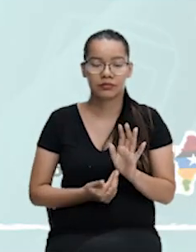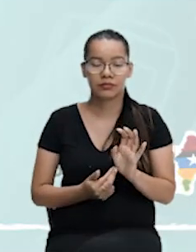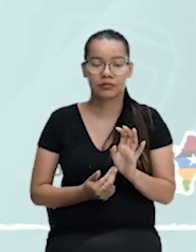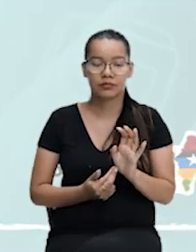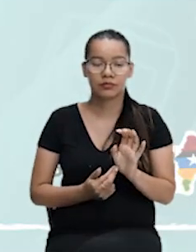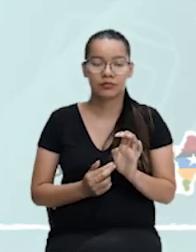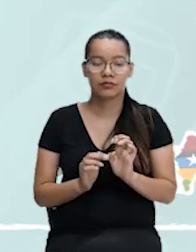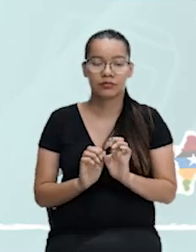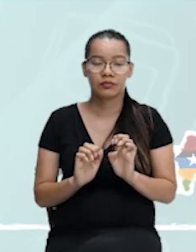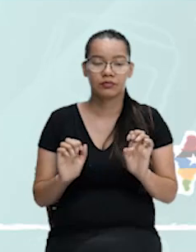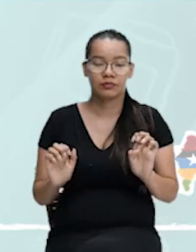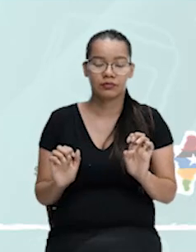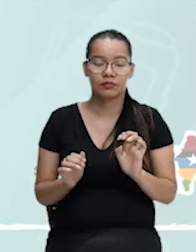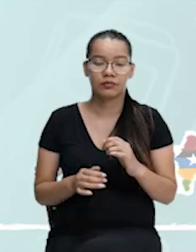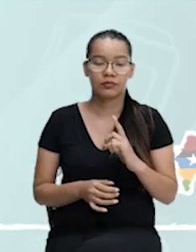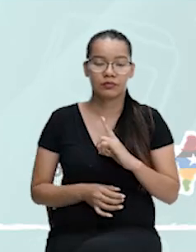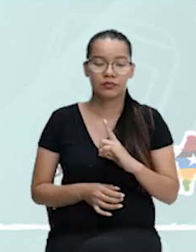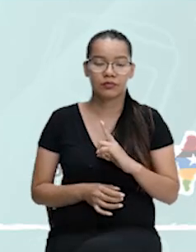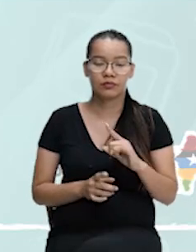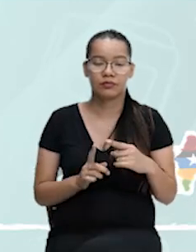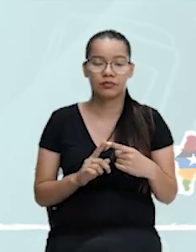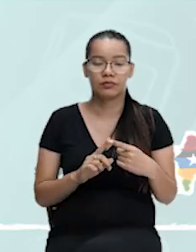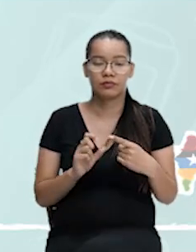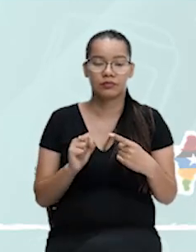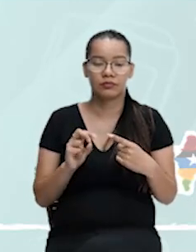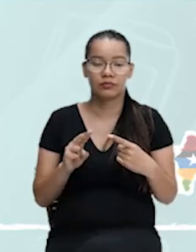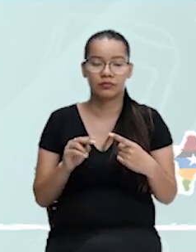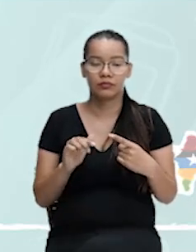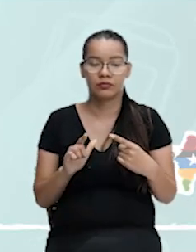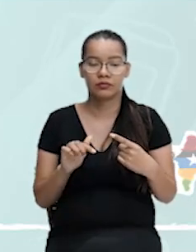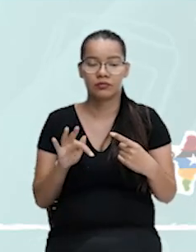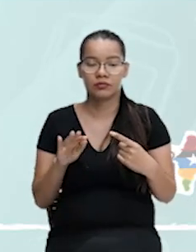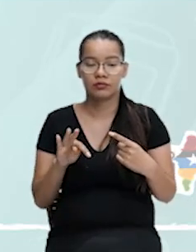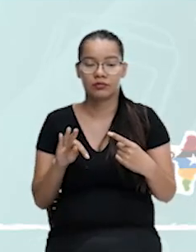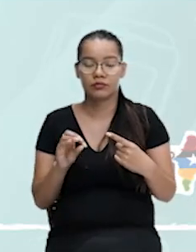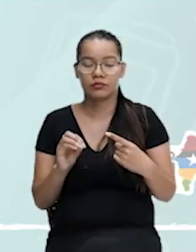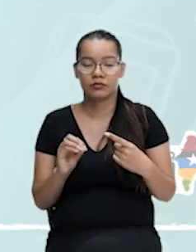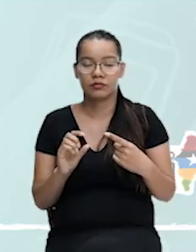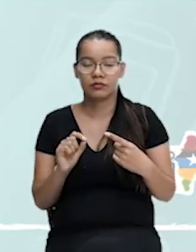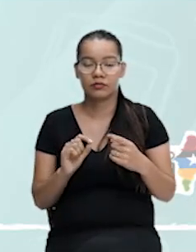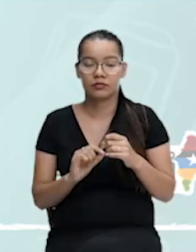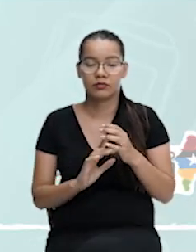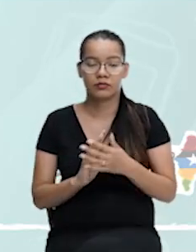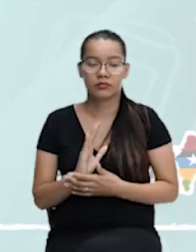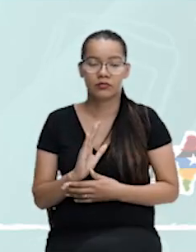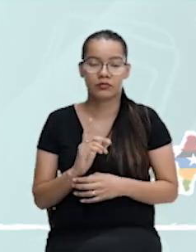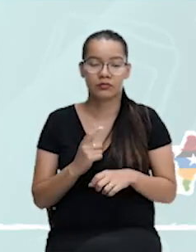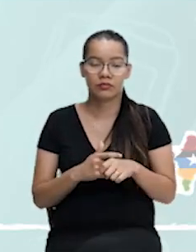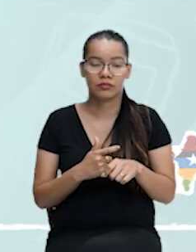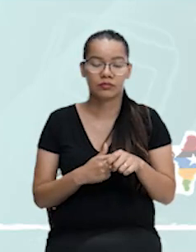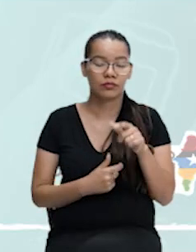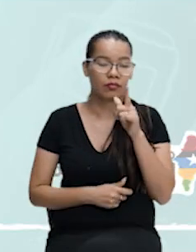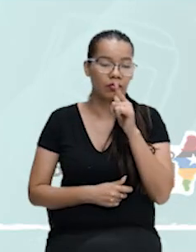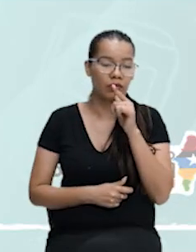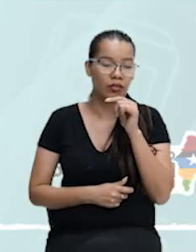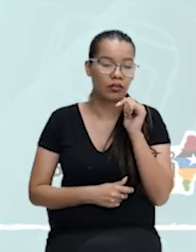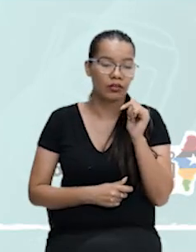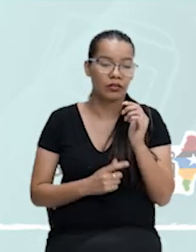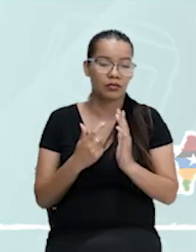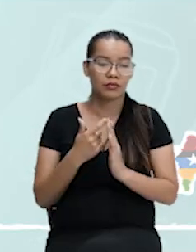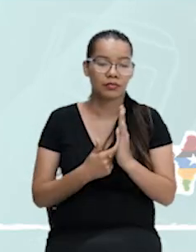equação. Então, eu tenho, olha só, o sulfato de cálcio, que vai gerar a dureza da água. O texto diz que essa